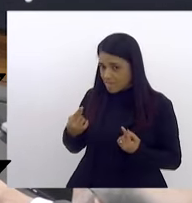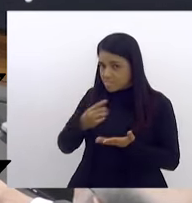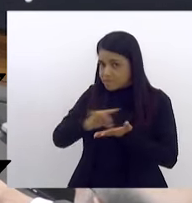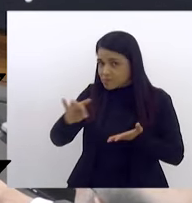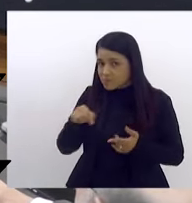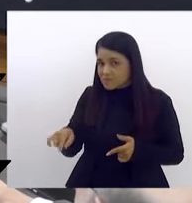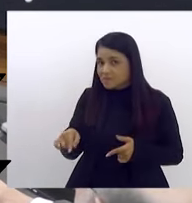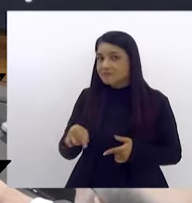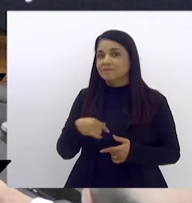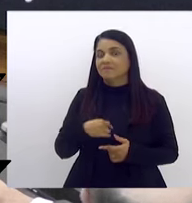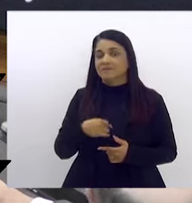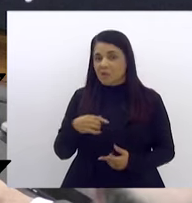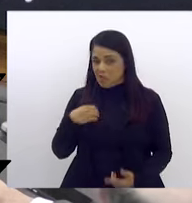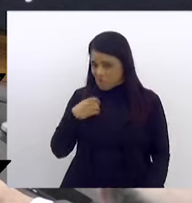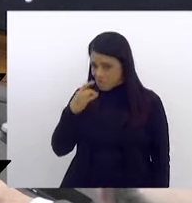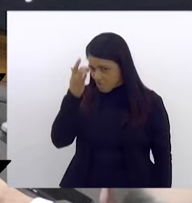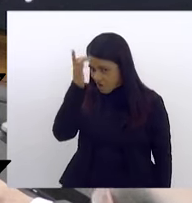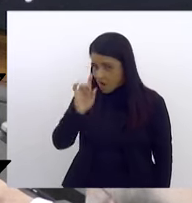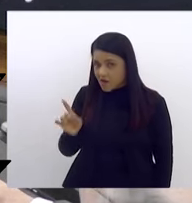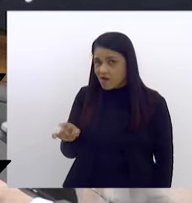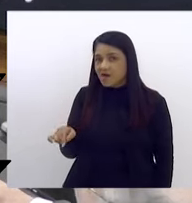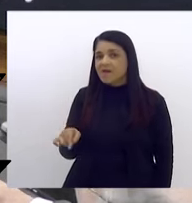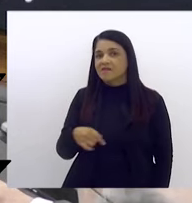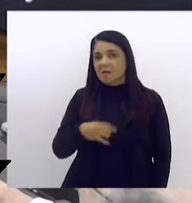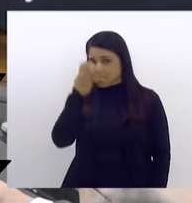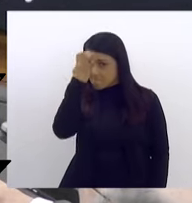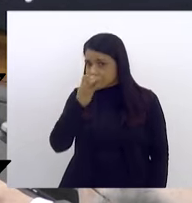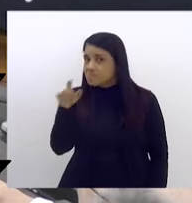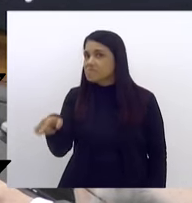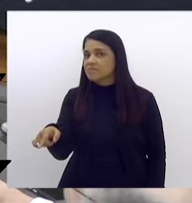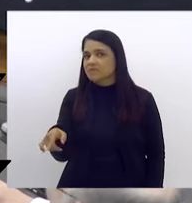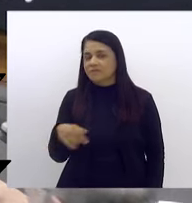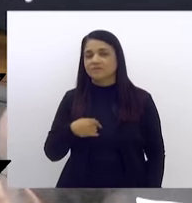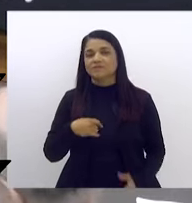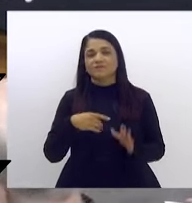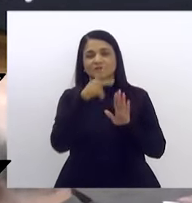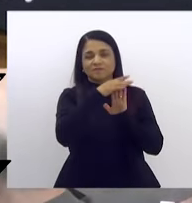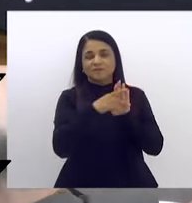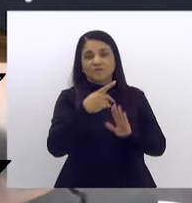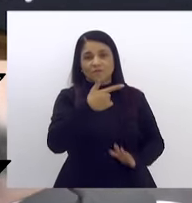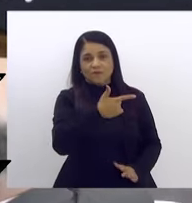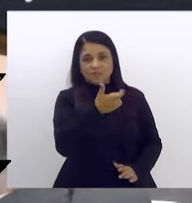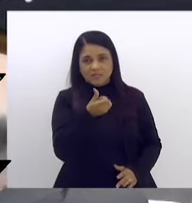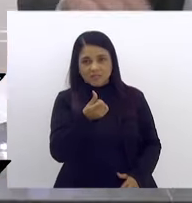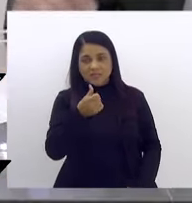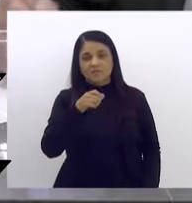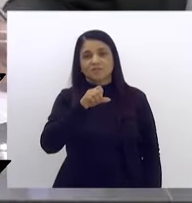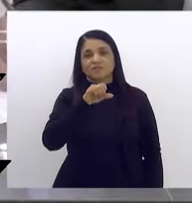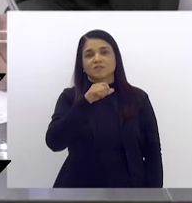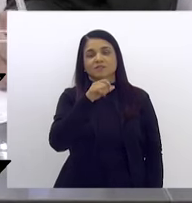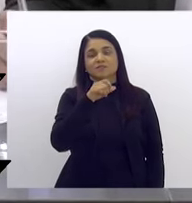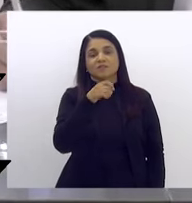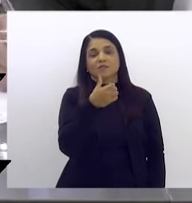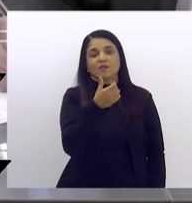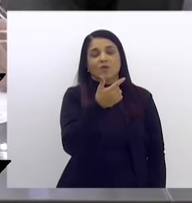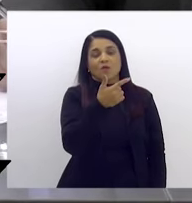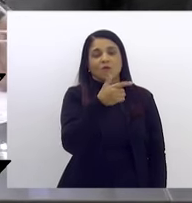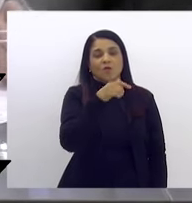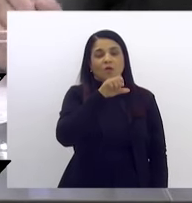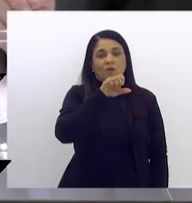não próximo item da pauta é o 26 é o projeto de lei 805 de